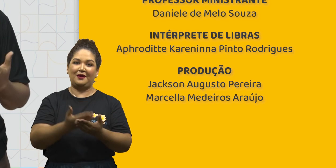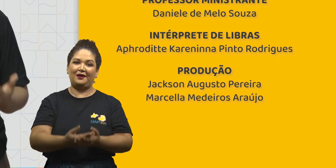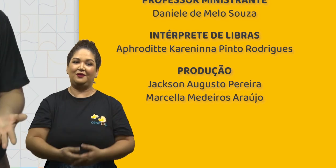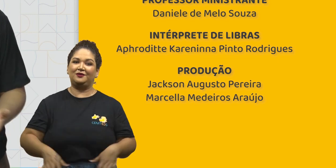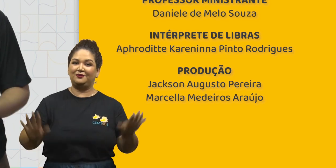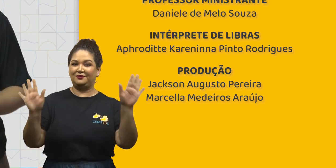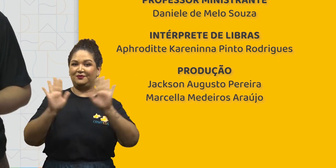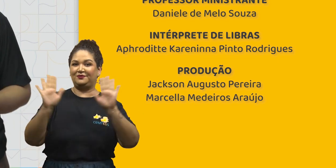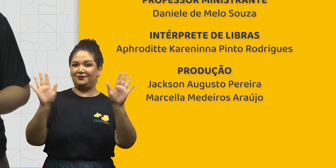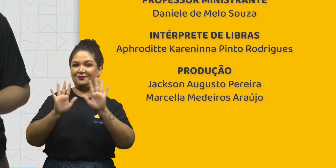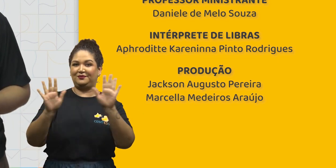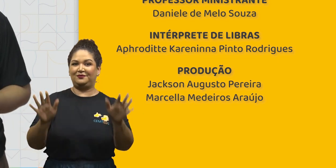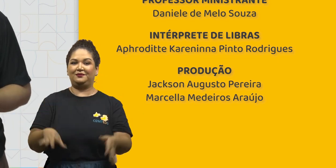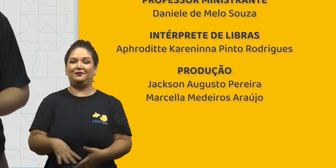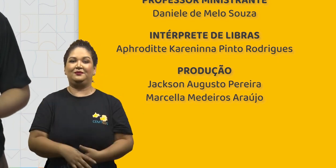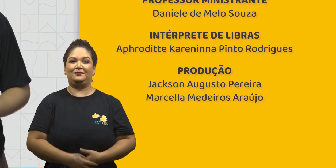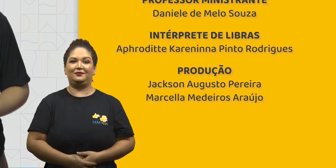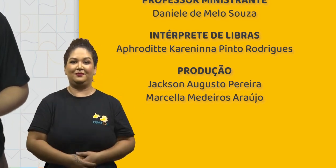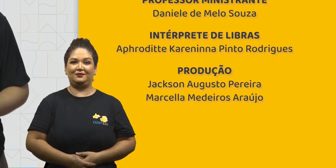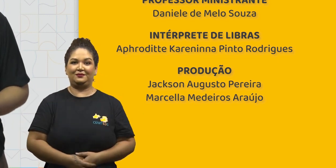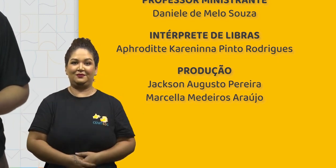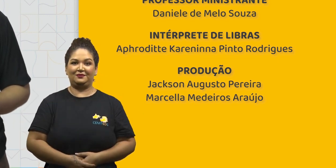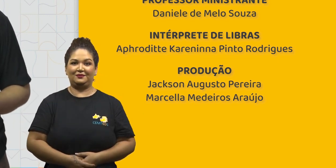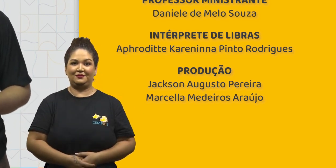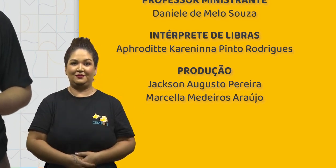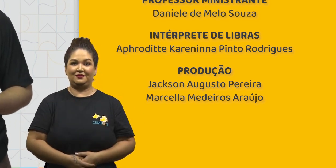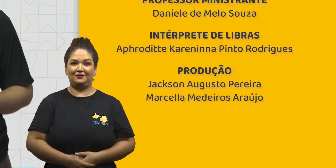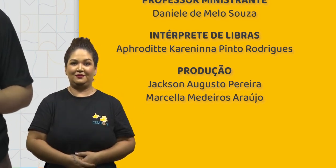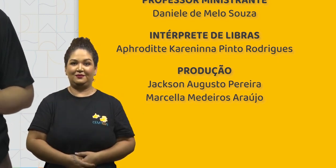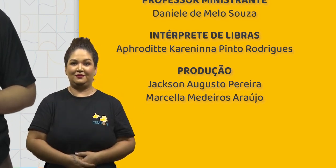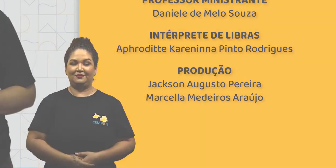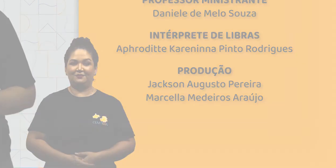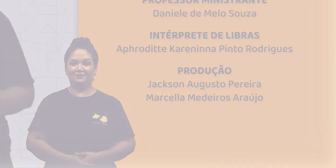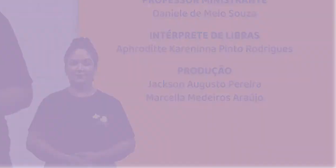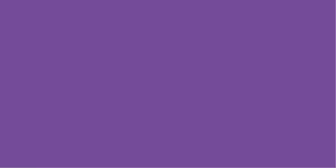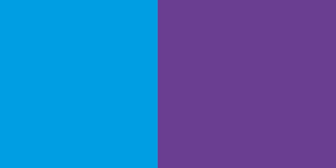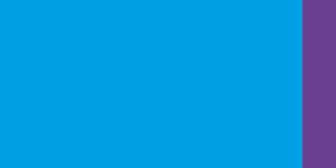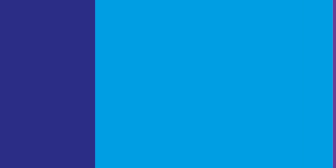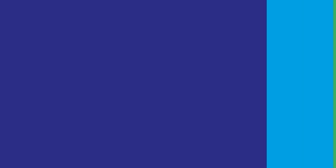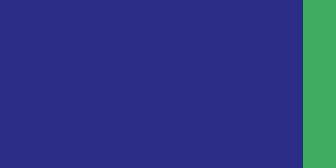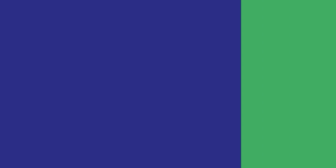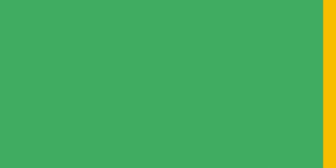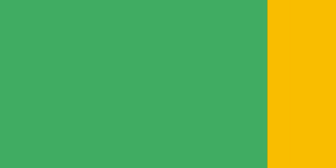você aqui na nossa próxima aula. Um beijo no coração e tchau, tchau!